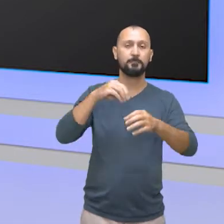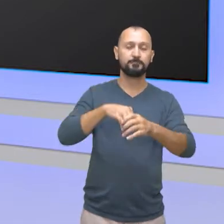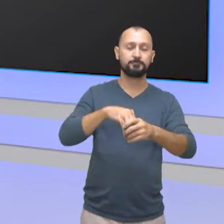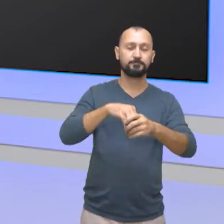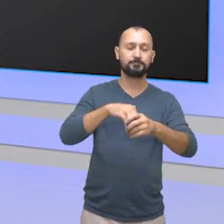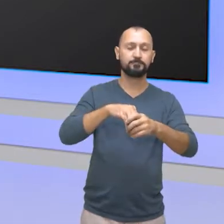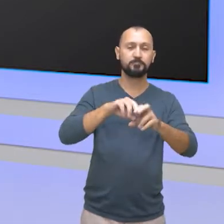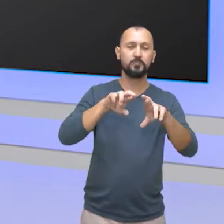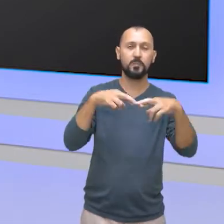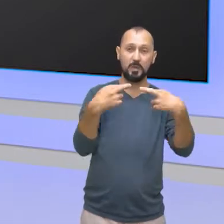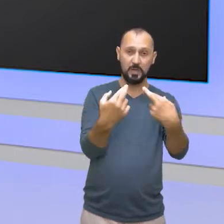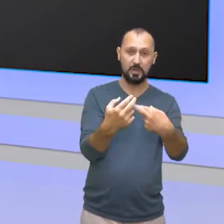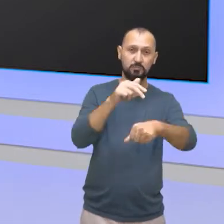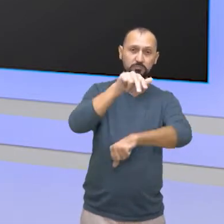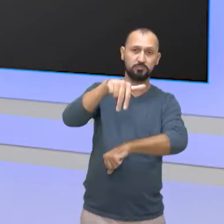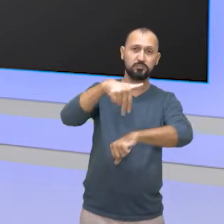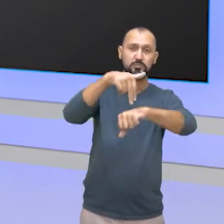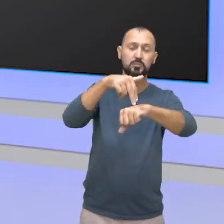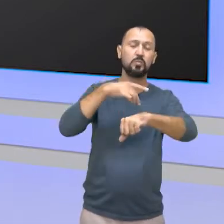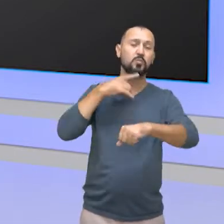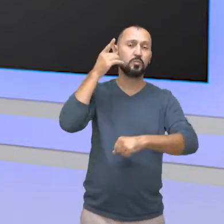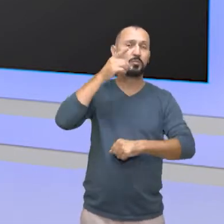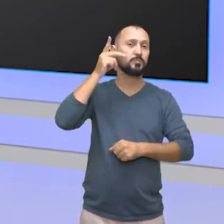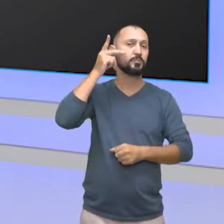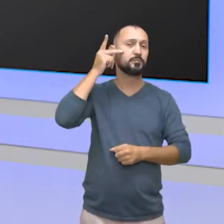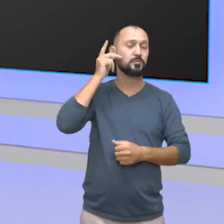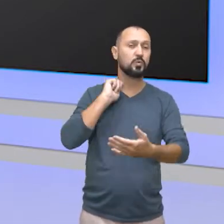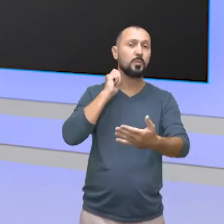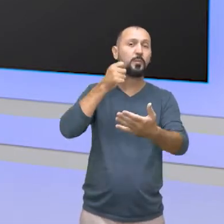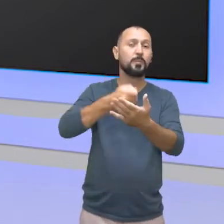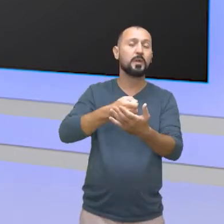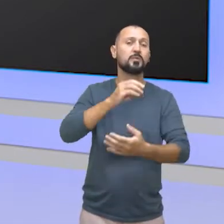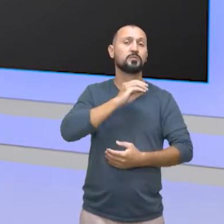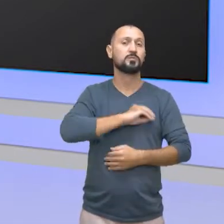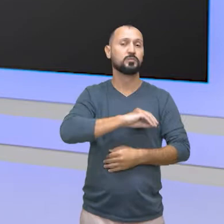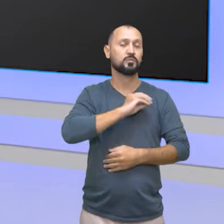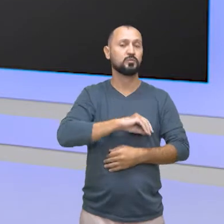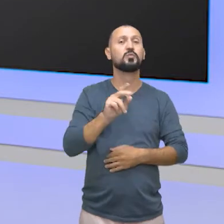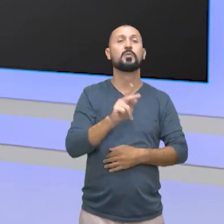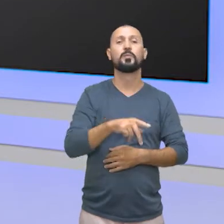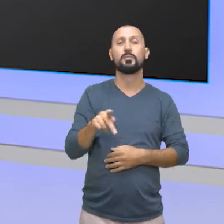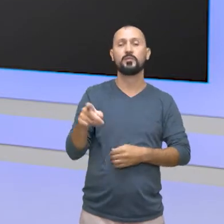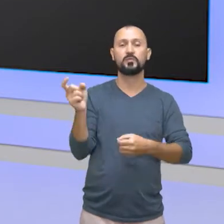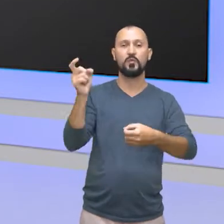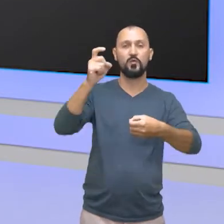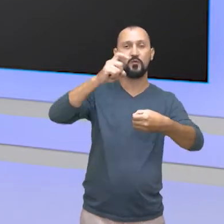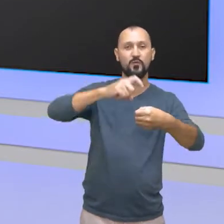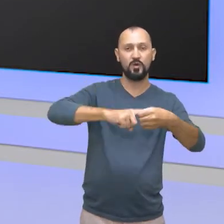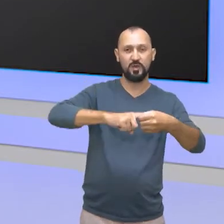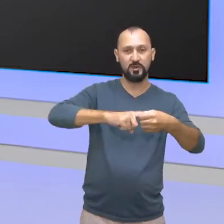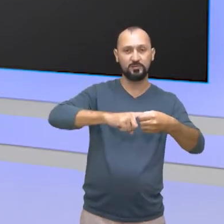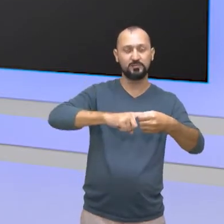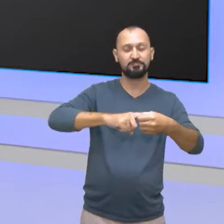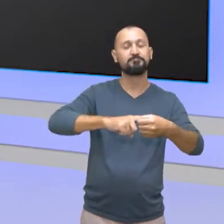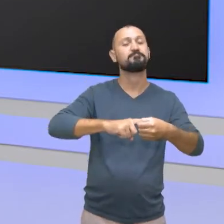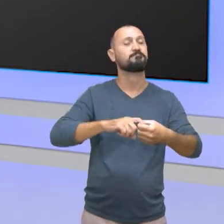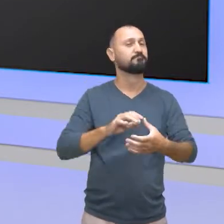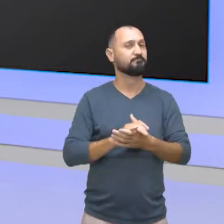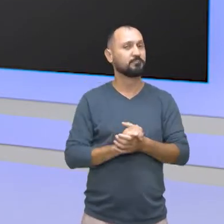no plenário, o deputado Pedro Kemp relata a situação do pagamento dos salários dos professores